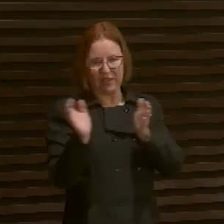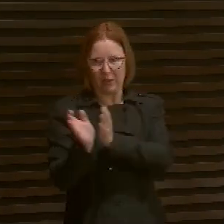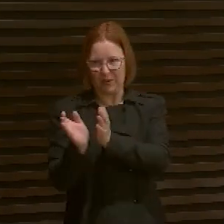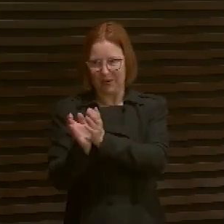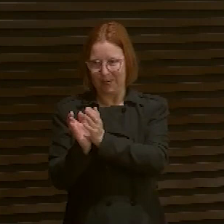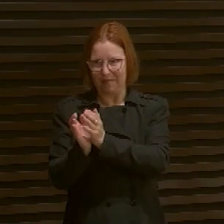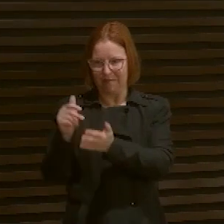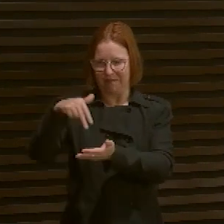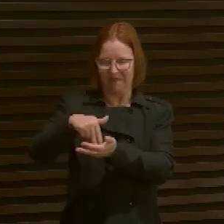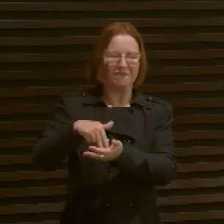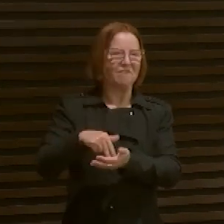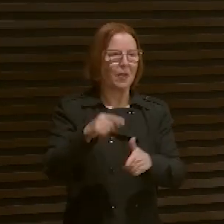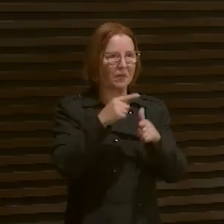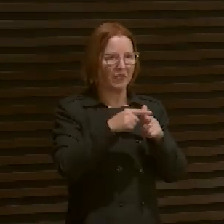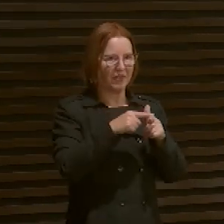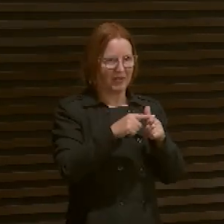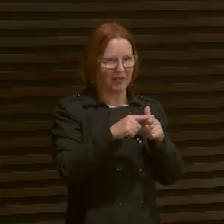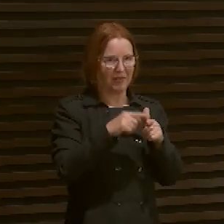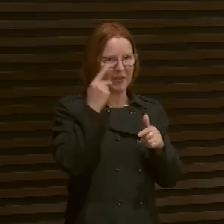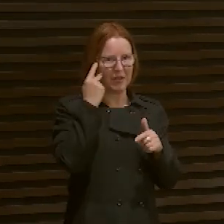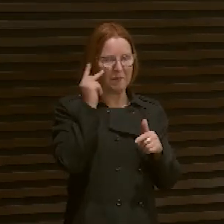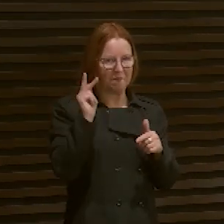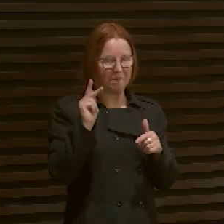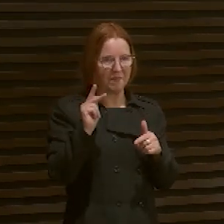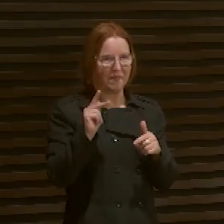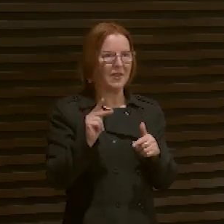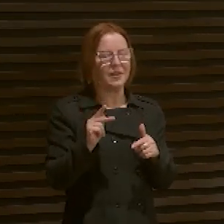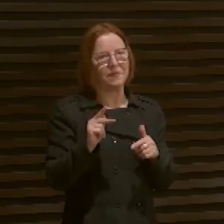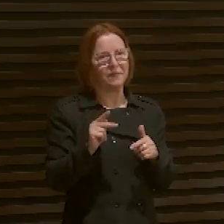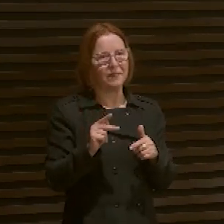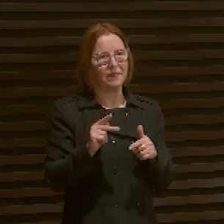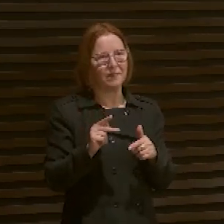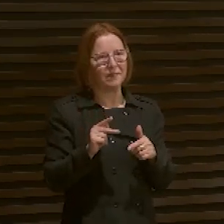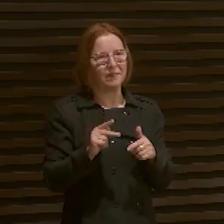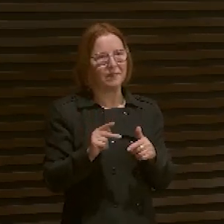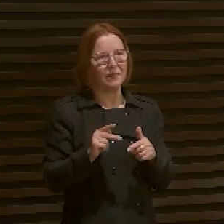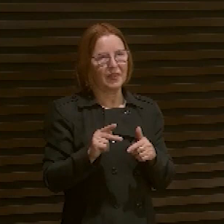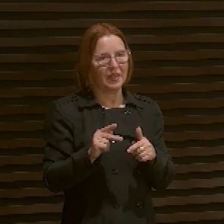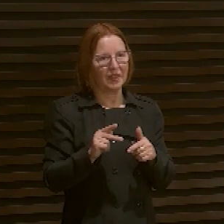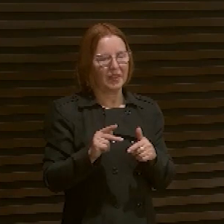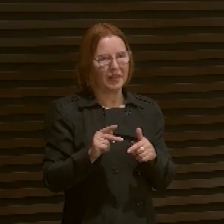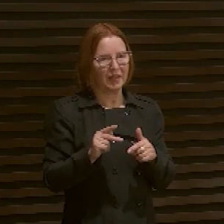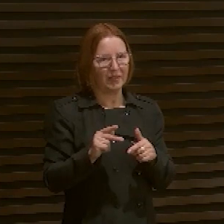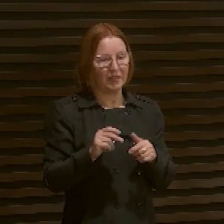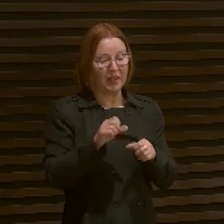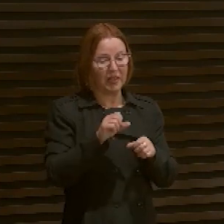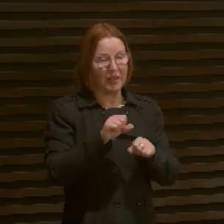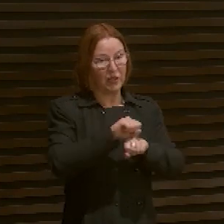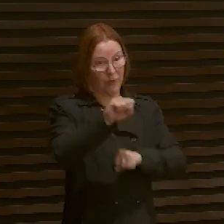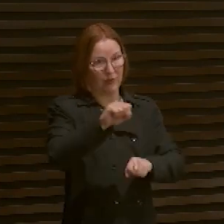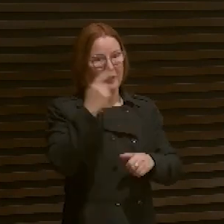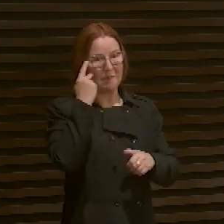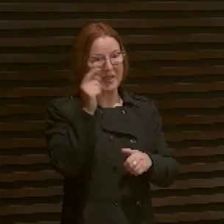As provações, irmãos, servem para resolver o nosso maior problema, a falta de fé, ou uma fé pequena. E é